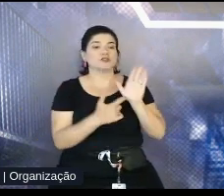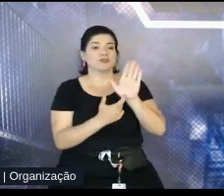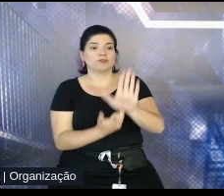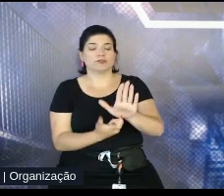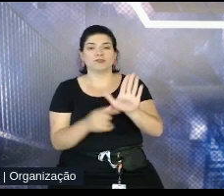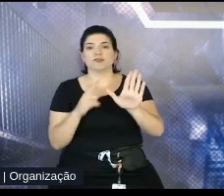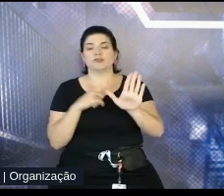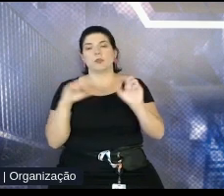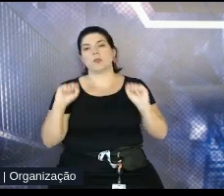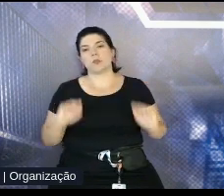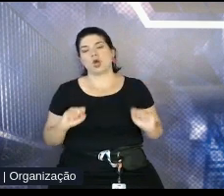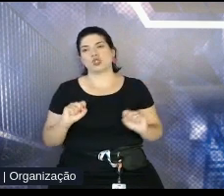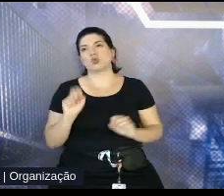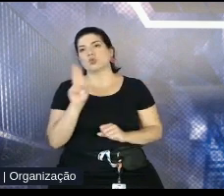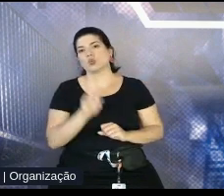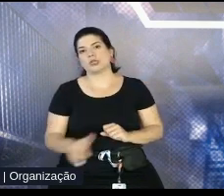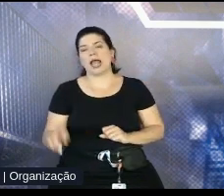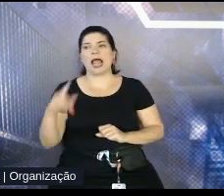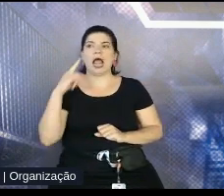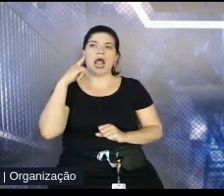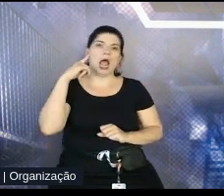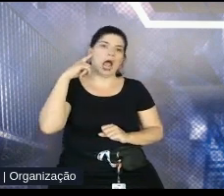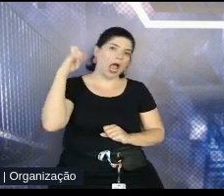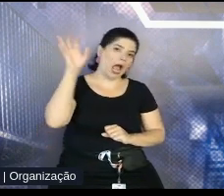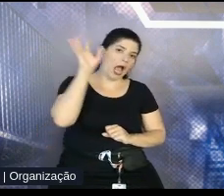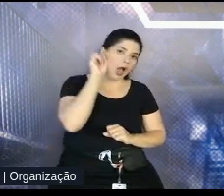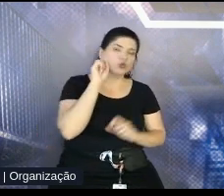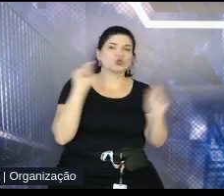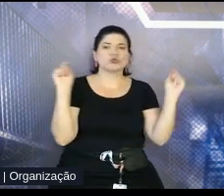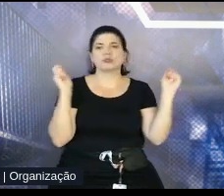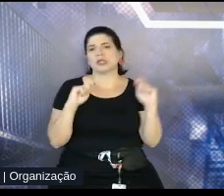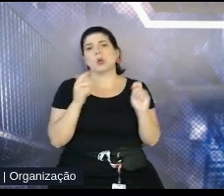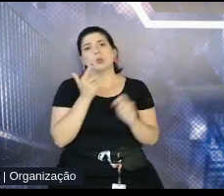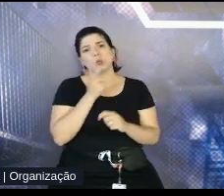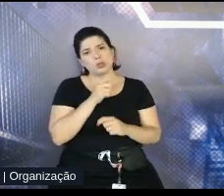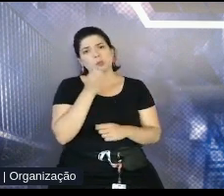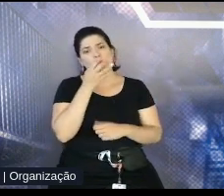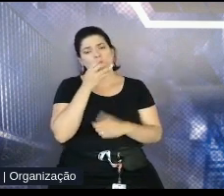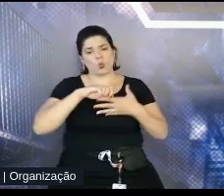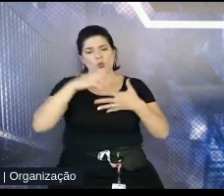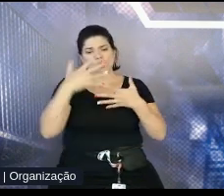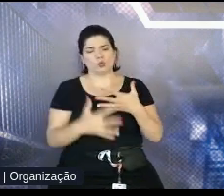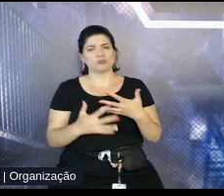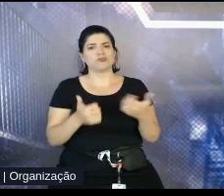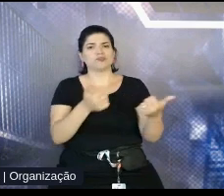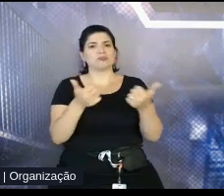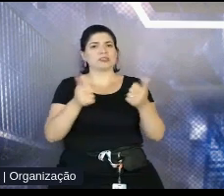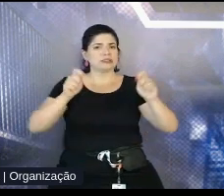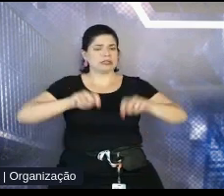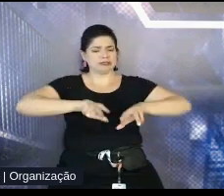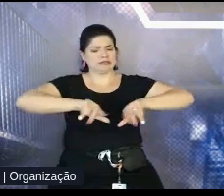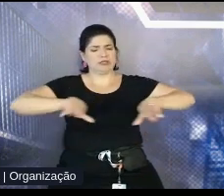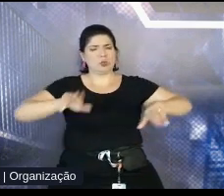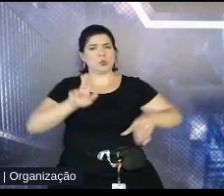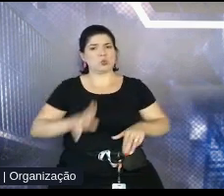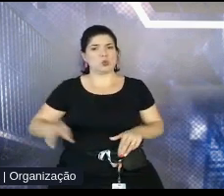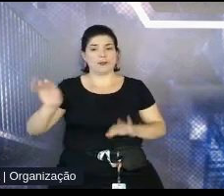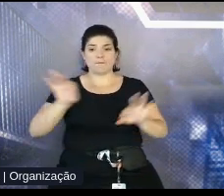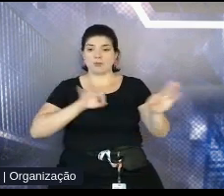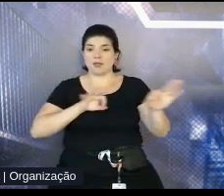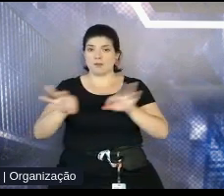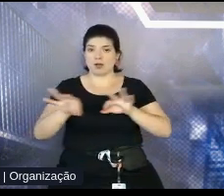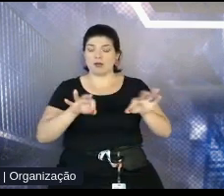que podem estar utilizando áudio. Então, você pode estar enriquecendo esses conteúdos de chatbots de diferentes formas e está construindo